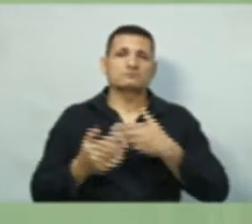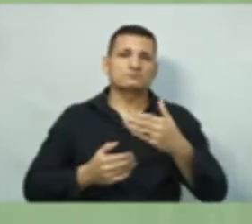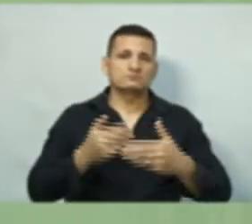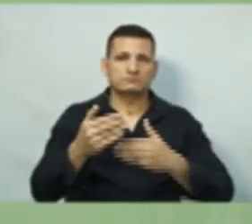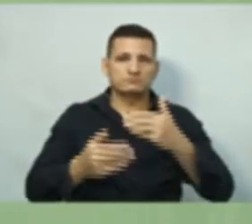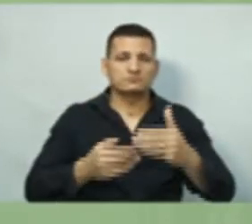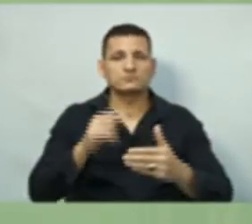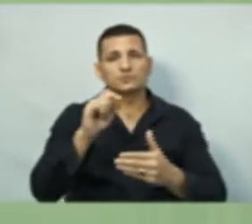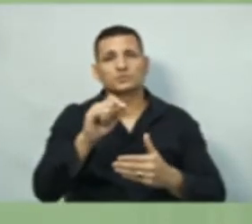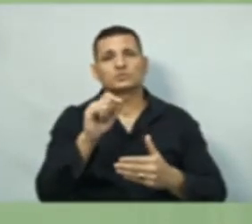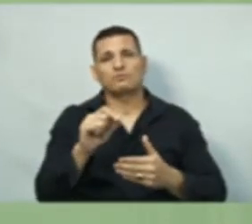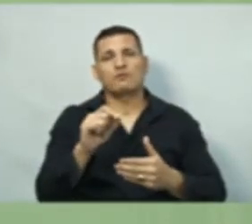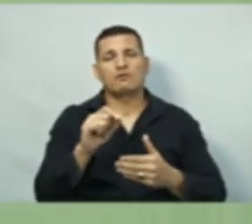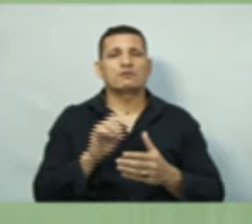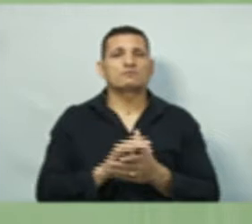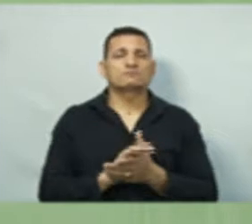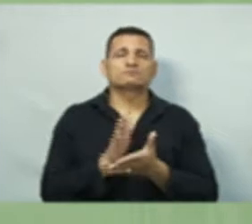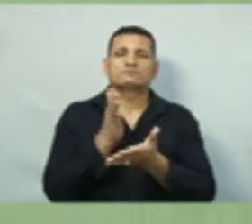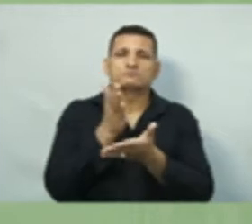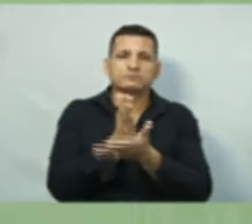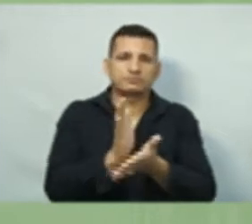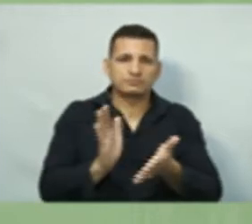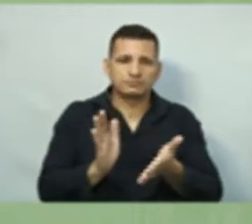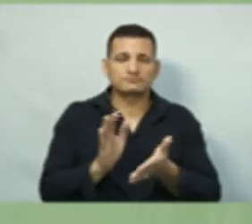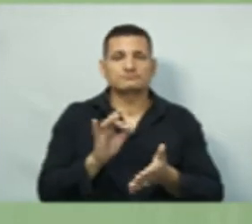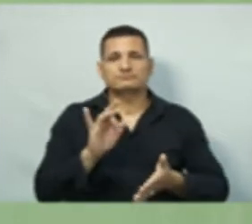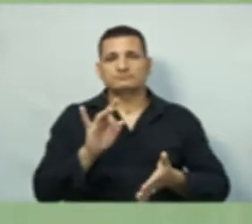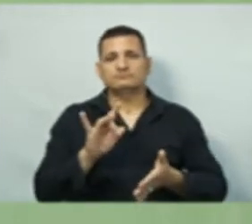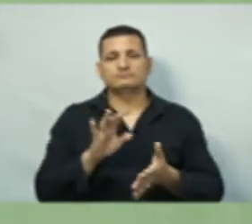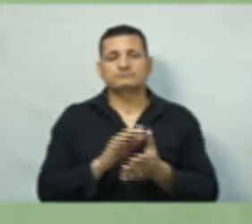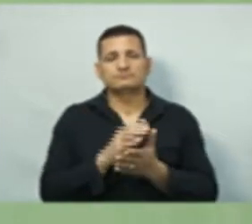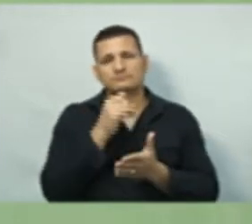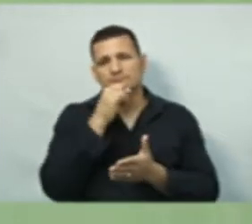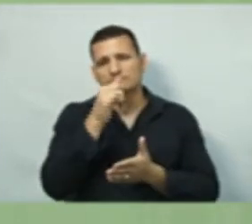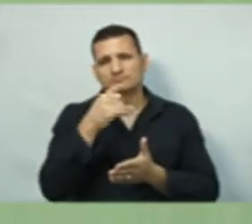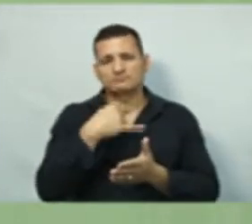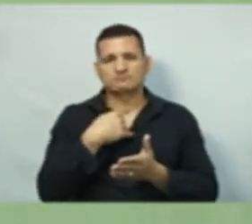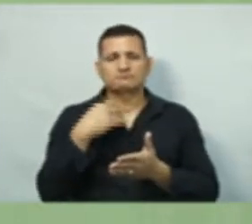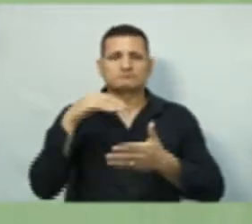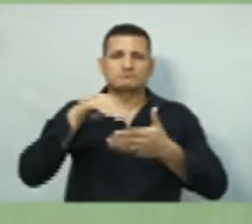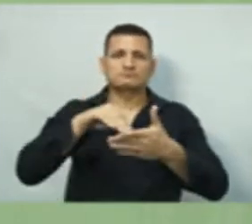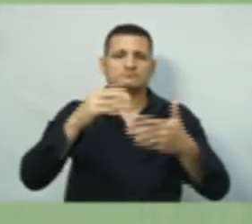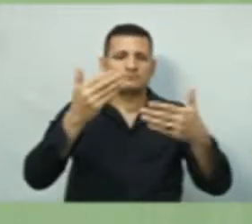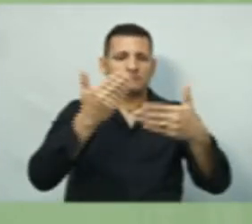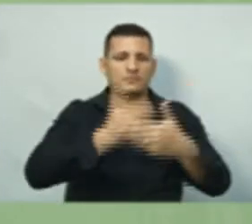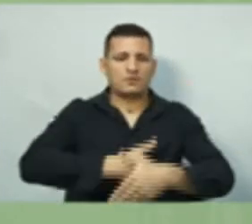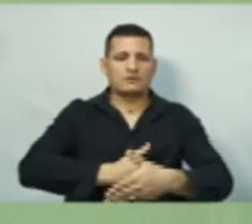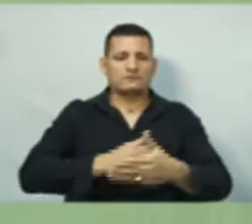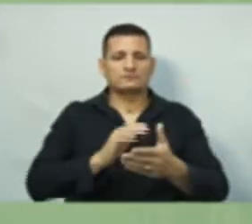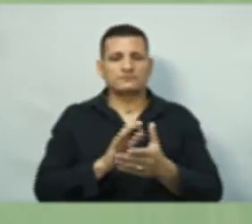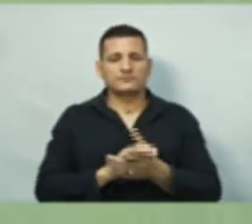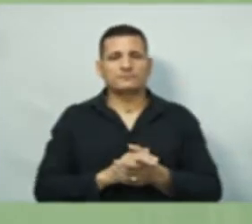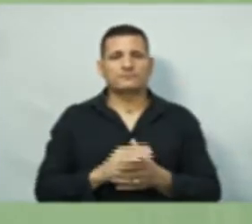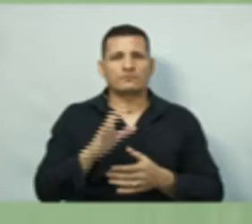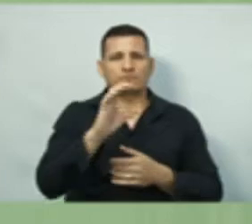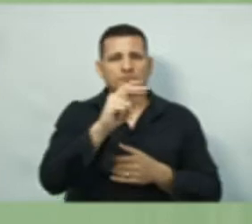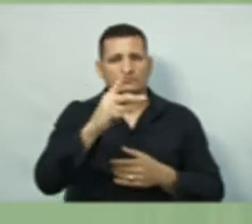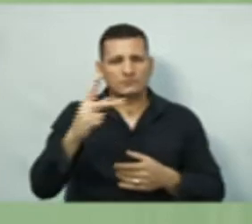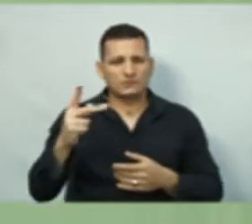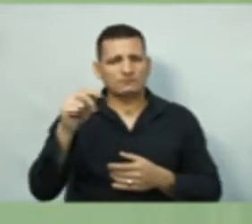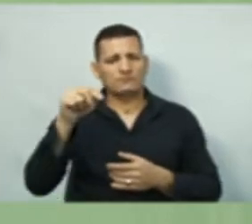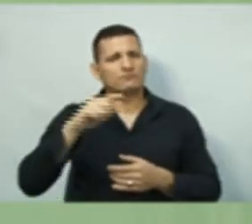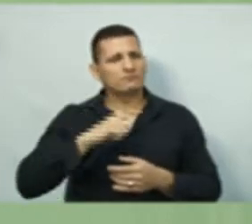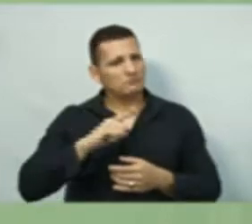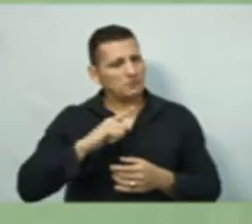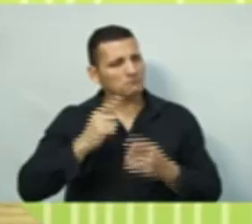de liquidação. Se eu pôr na prova assim, a cooperativa está sujeita